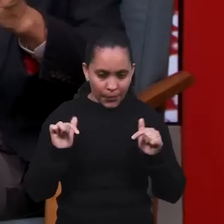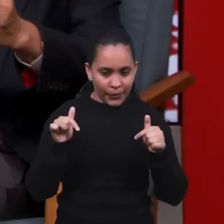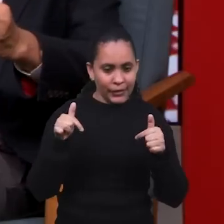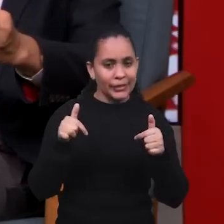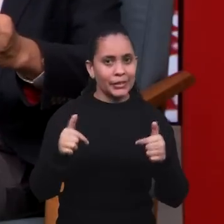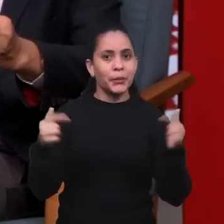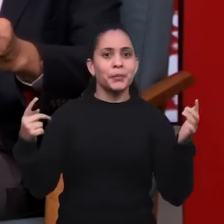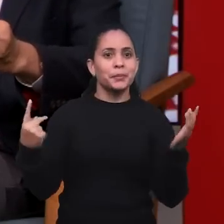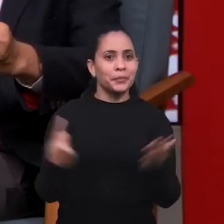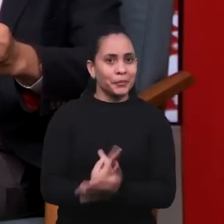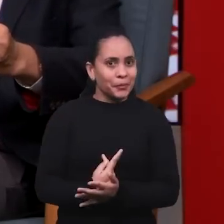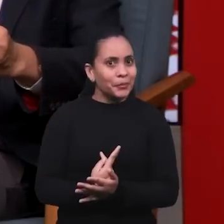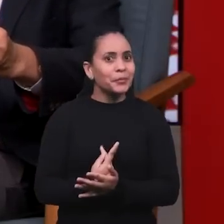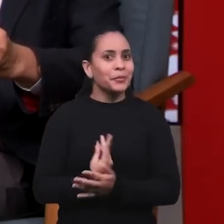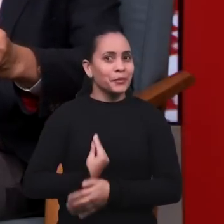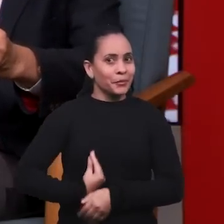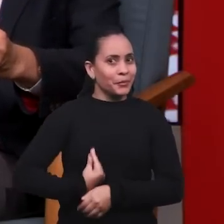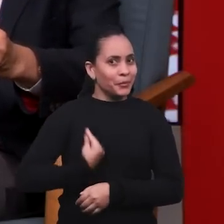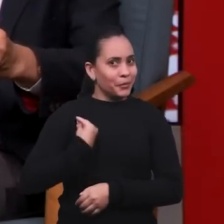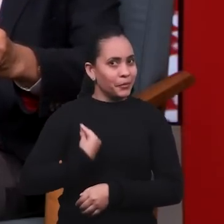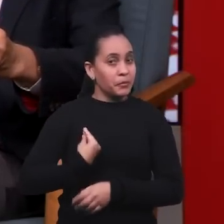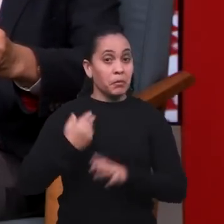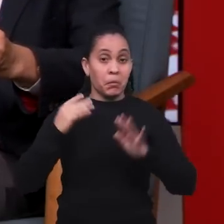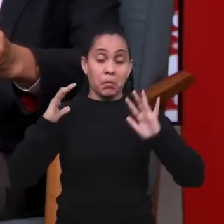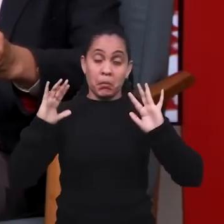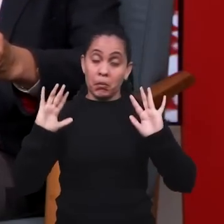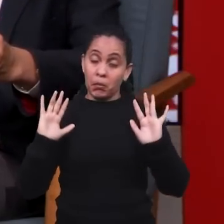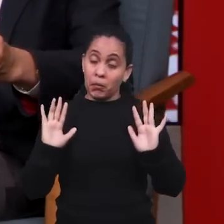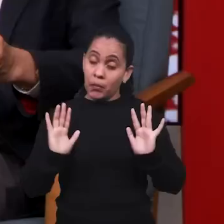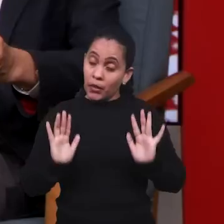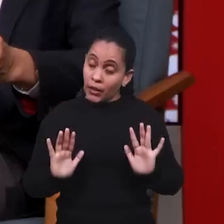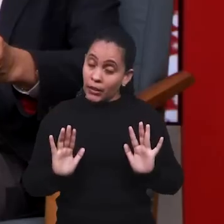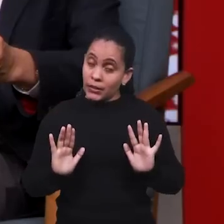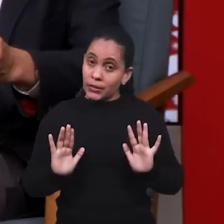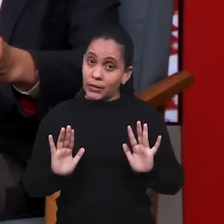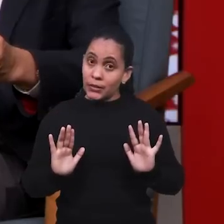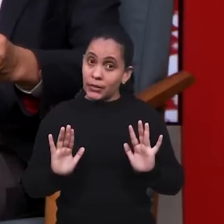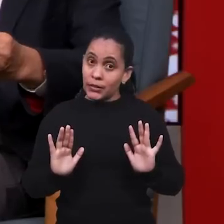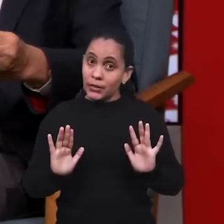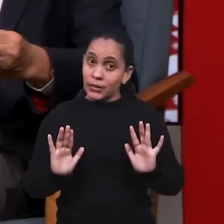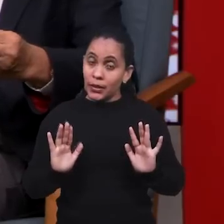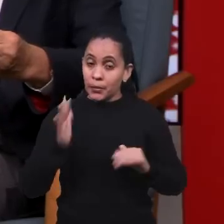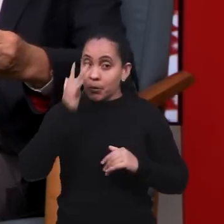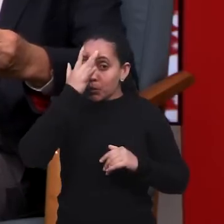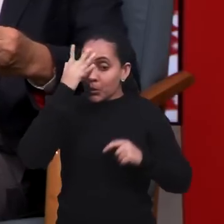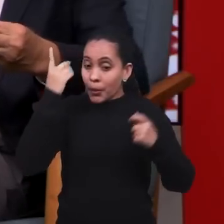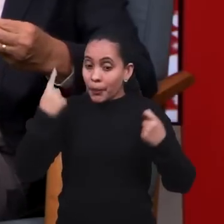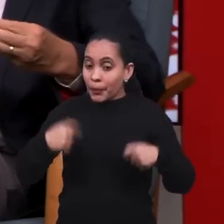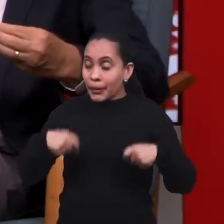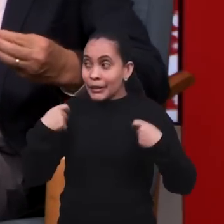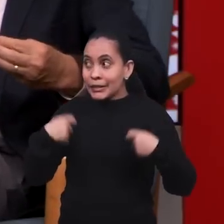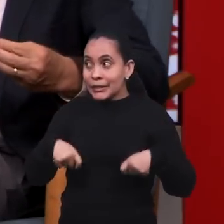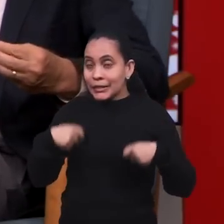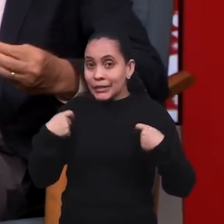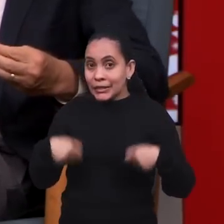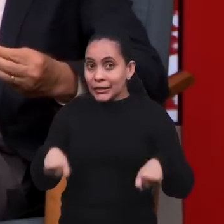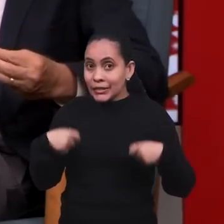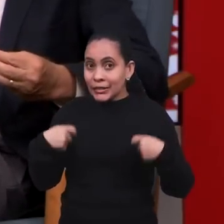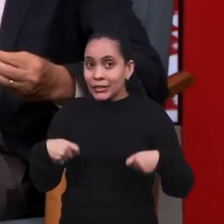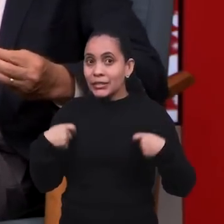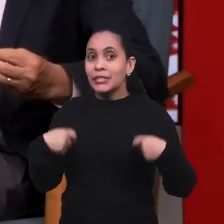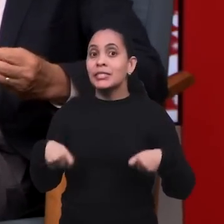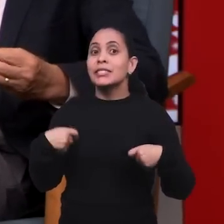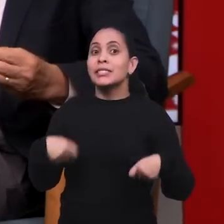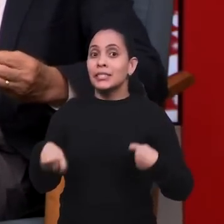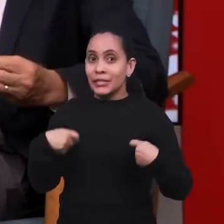é um ato que ocorre na vida do homem, mas o homem tem que continuar, tem que voltar a